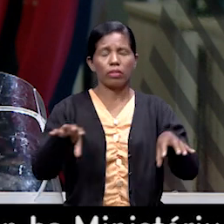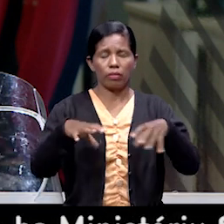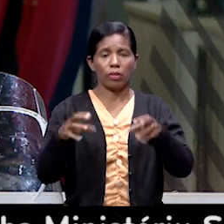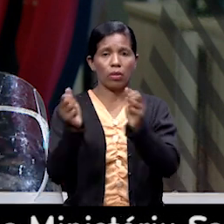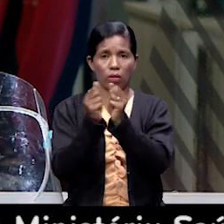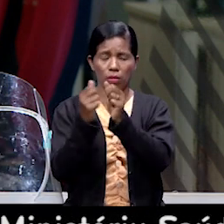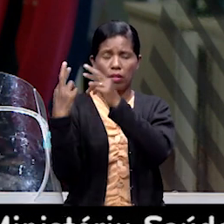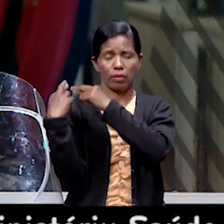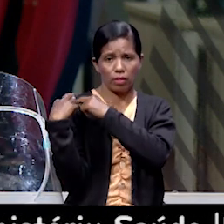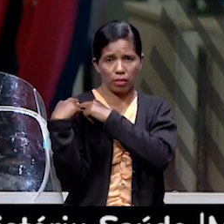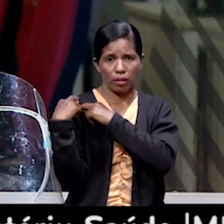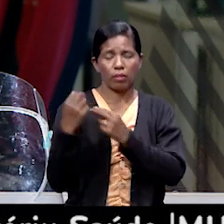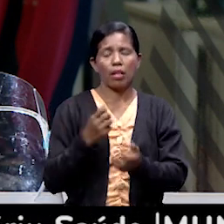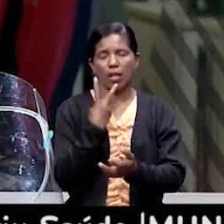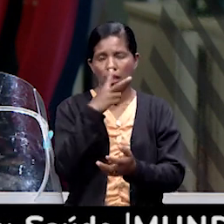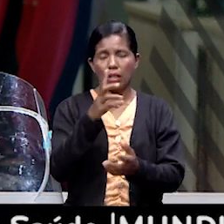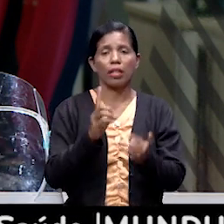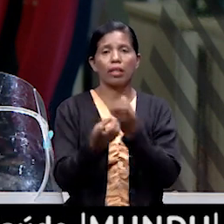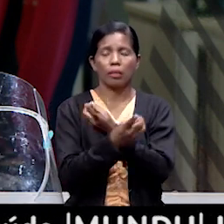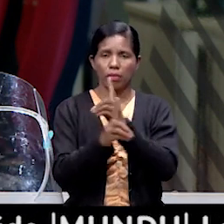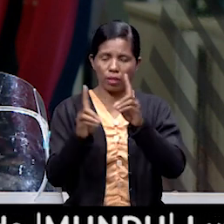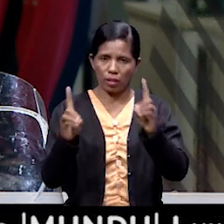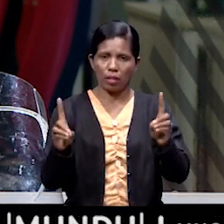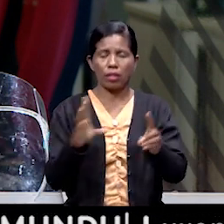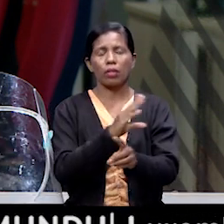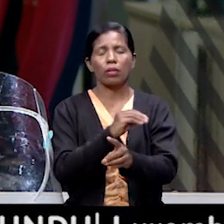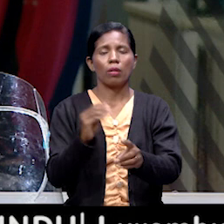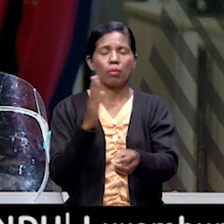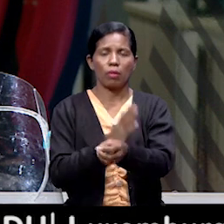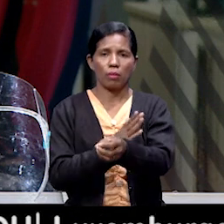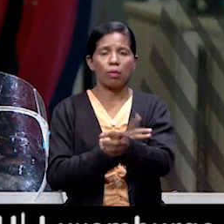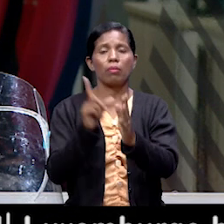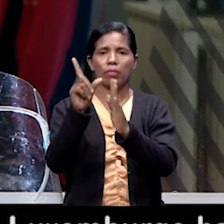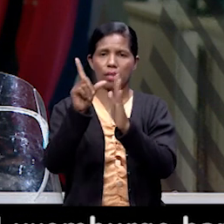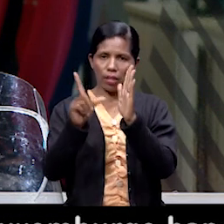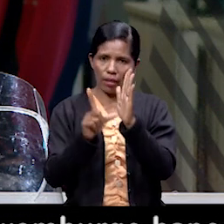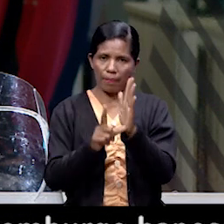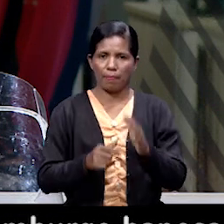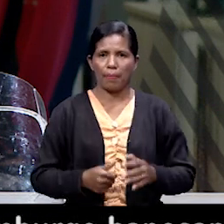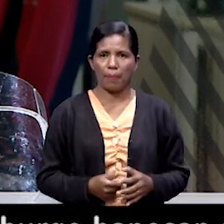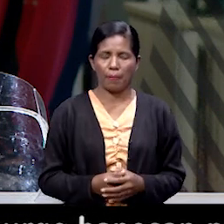responsabilidade, defende legalidade demokrátika, não promove cumprimento lei.